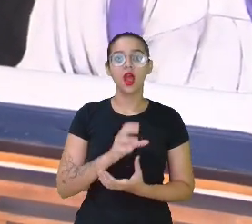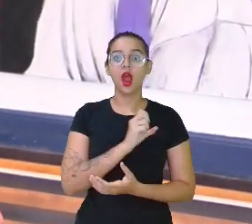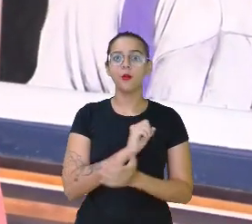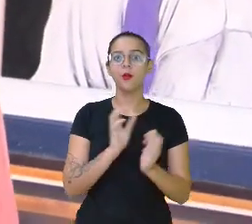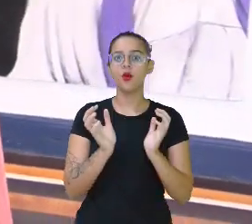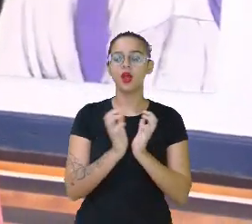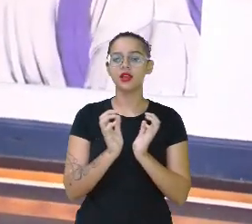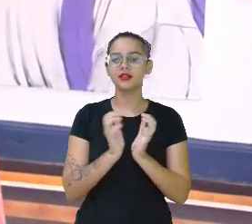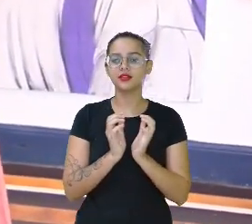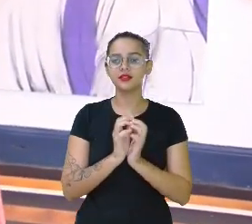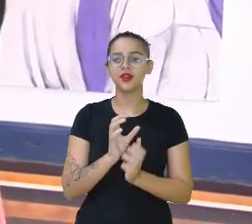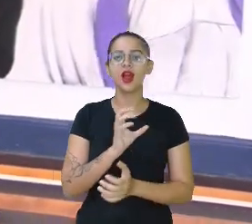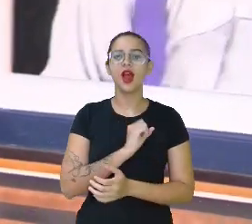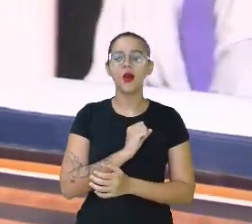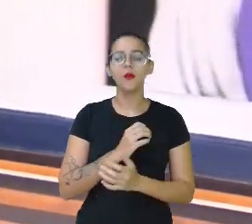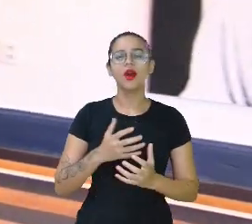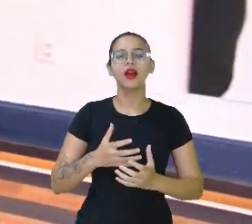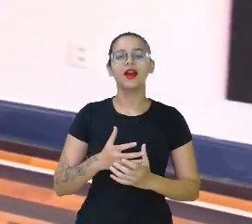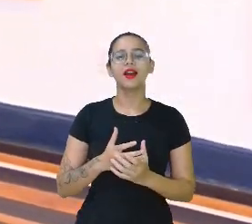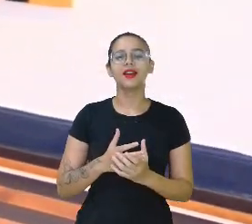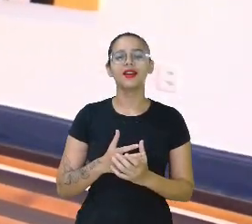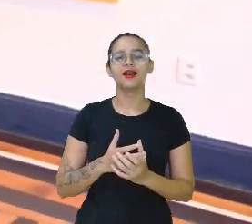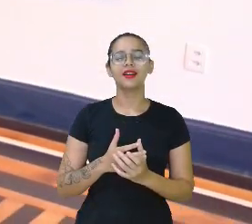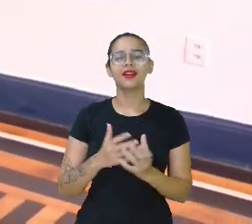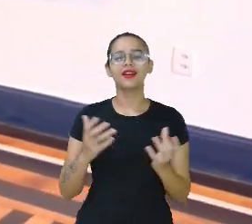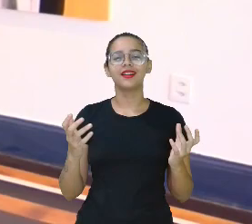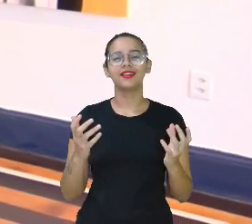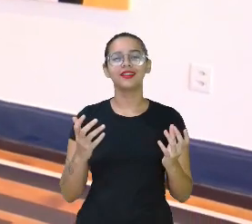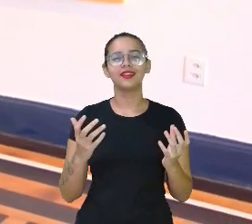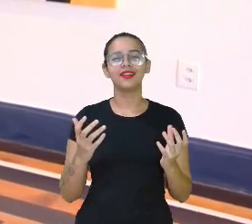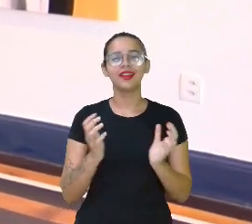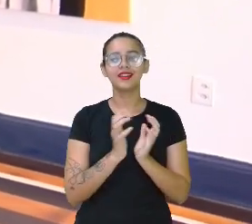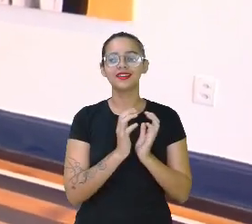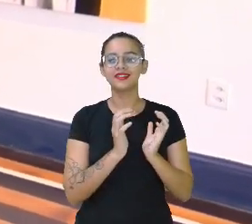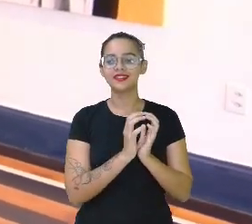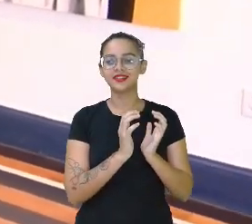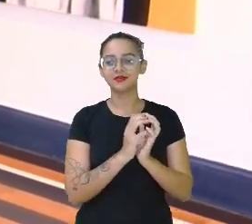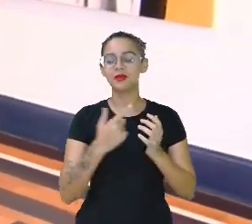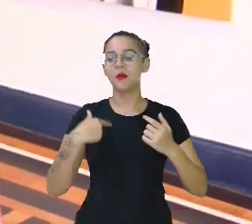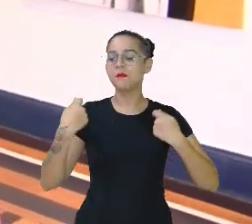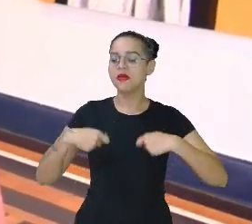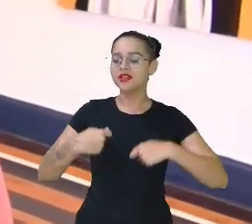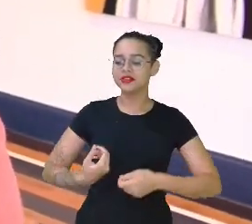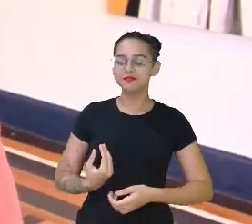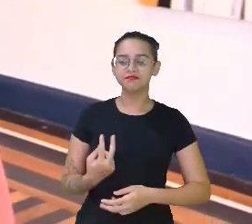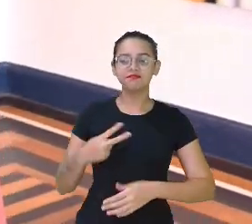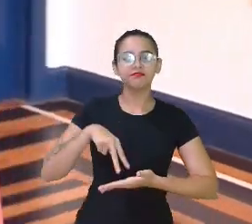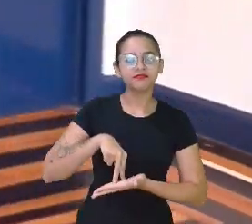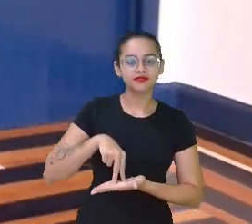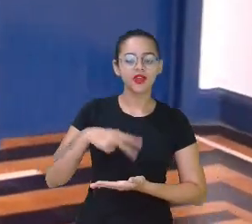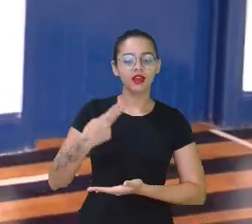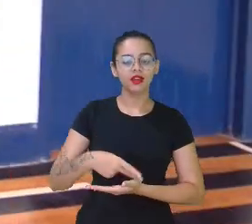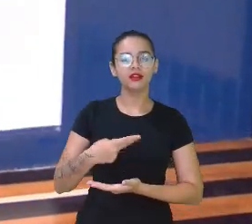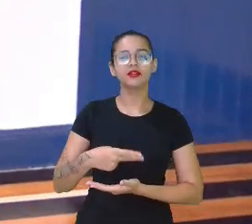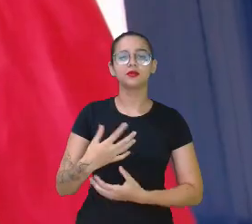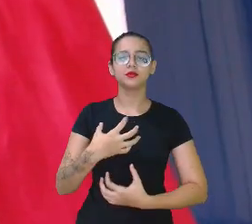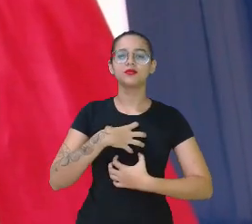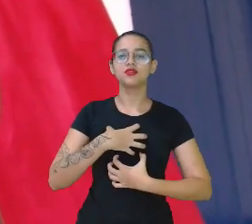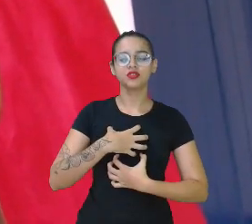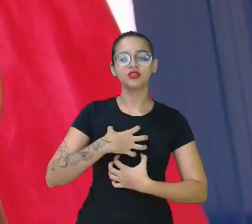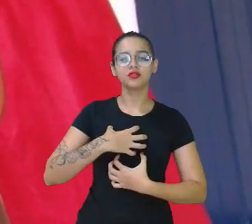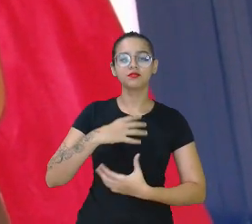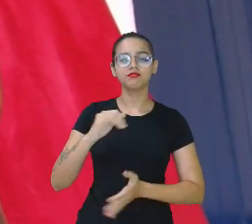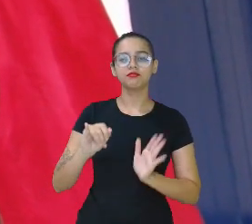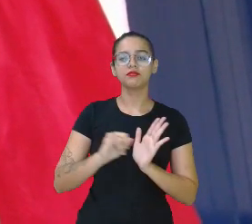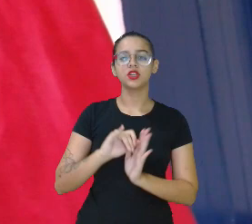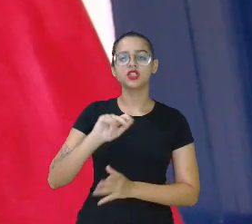Recife, eu amo a grande Recife, sabe? E eu preciso estar aqui para eu ser Jeff. Eu quero